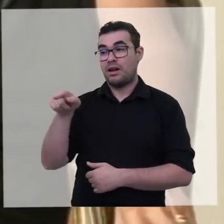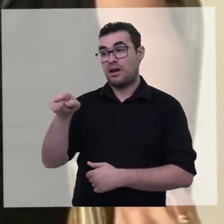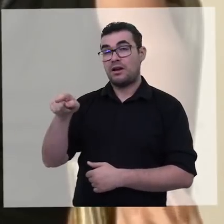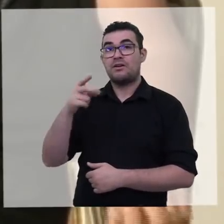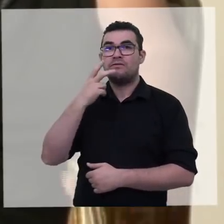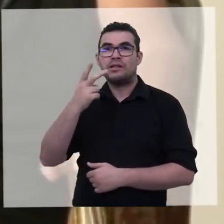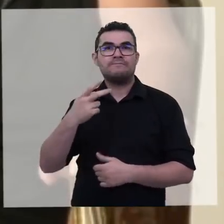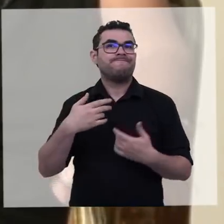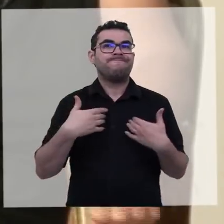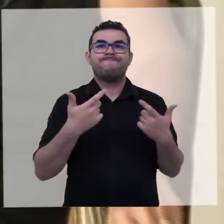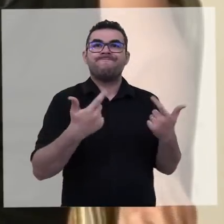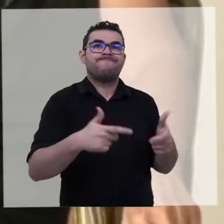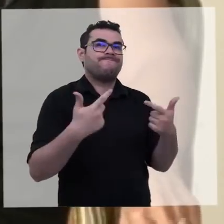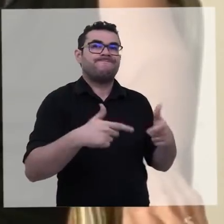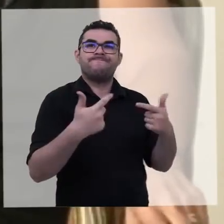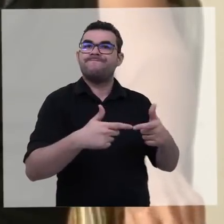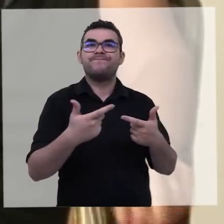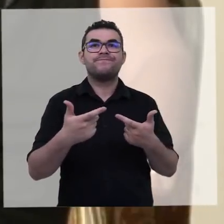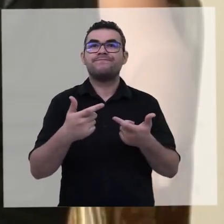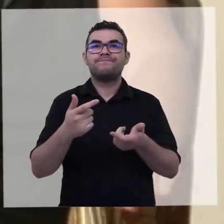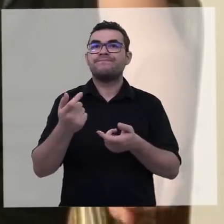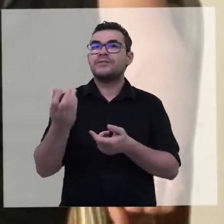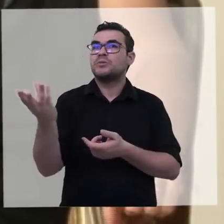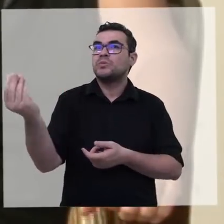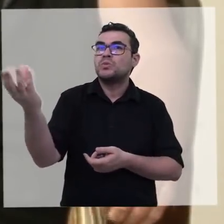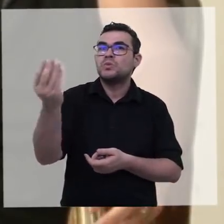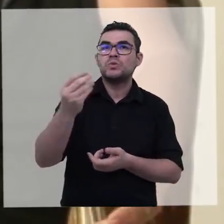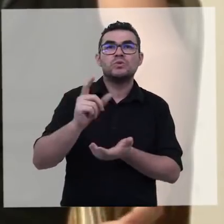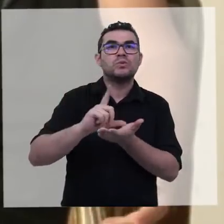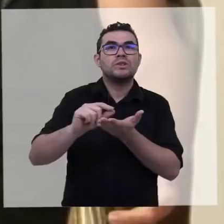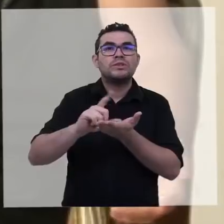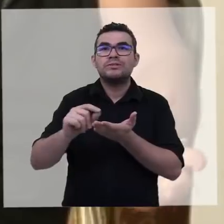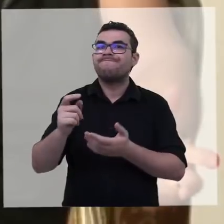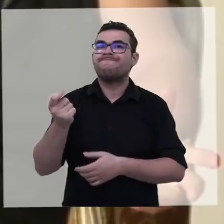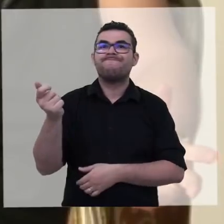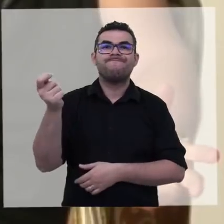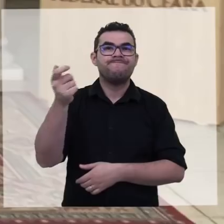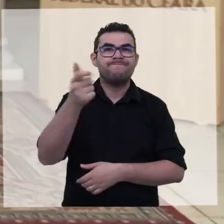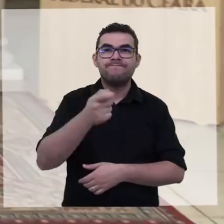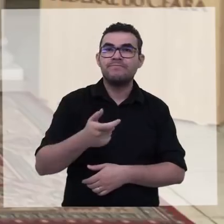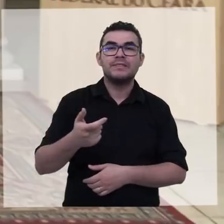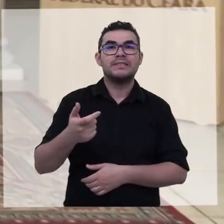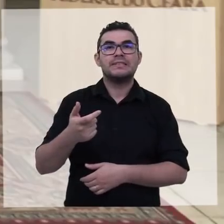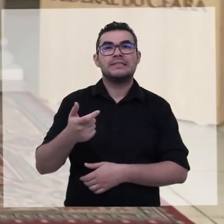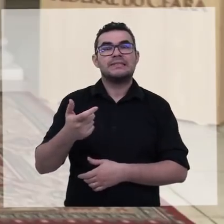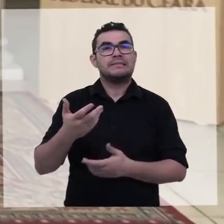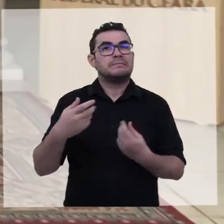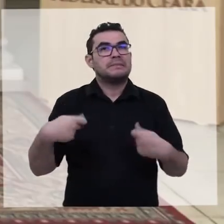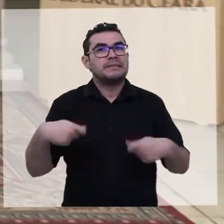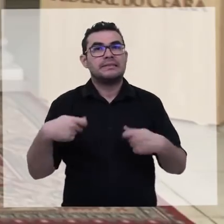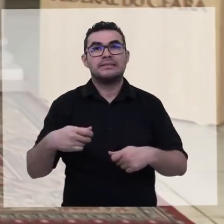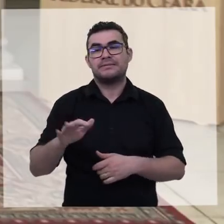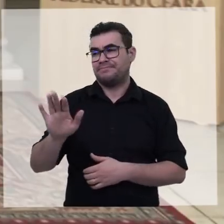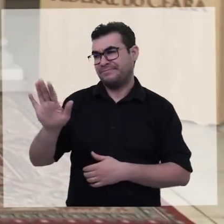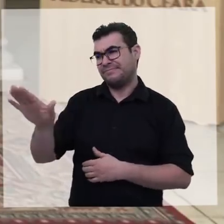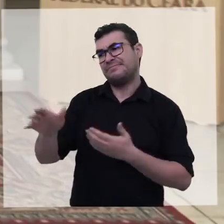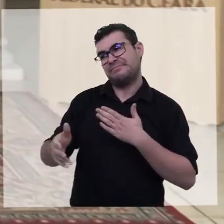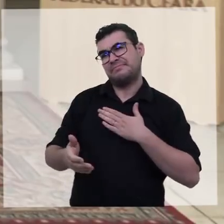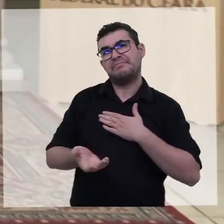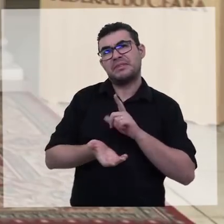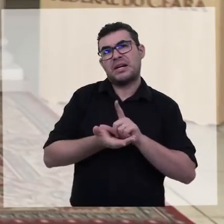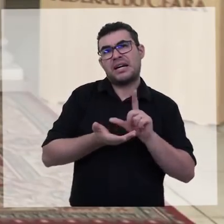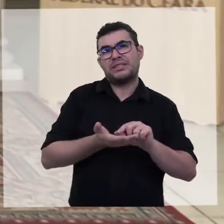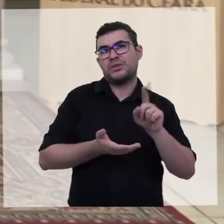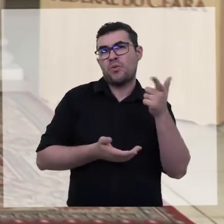que publicar a revista e só tem 6 trabalhos. Eu disse, rapaz, eu estou com um trabalho aprovado noutra revista,